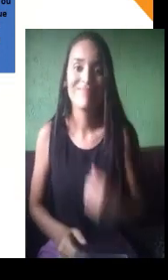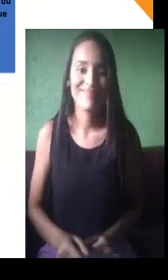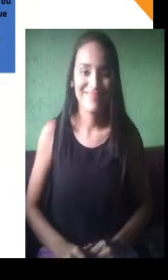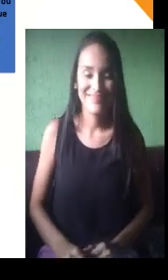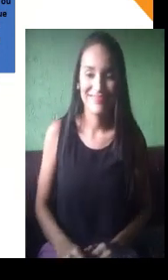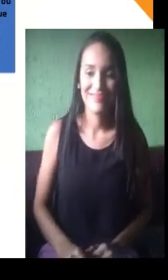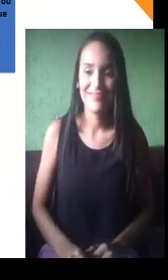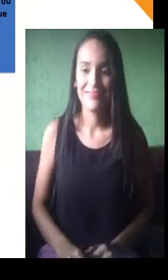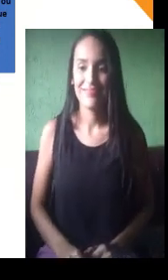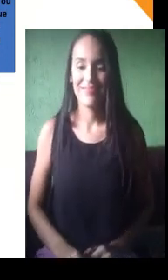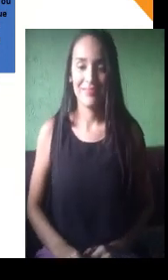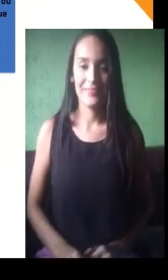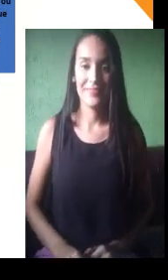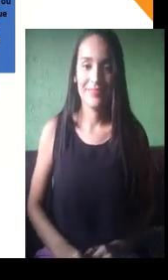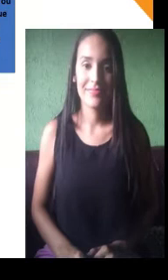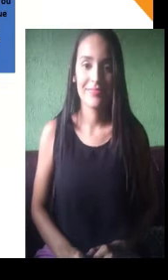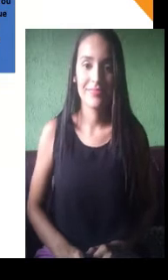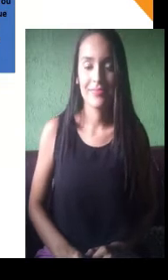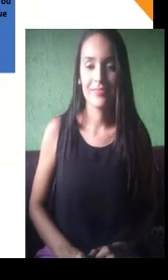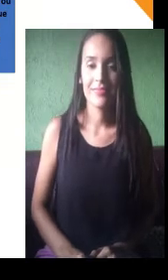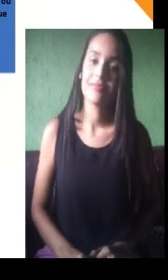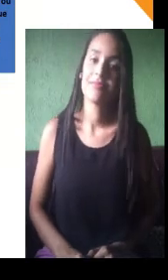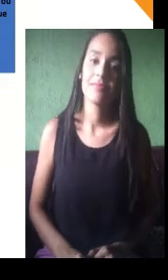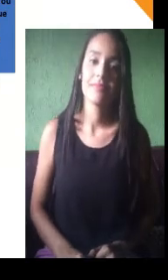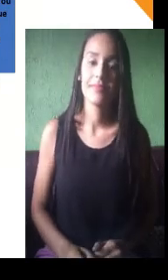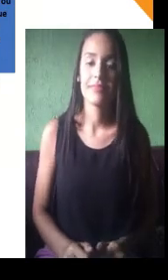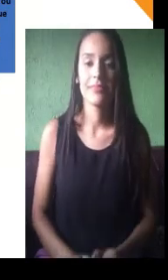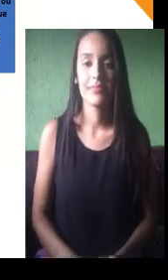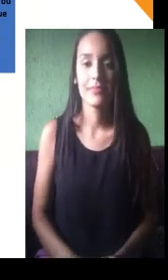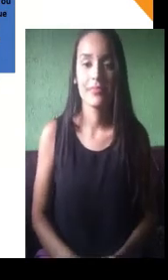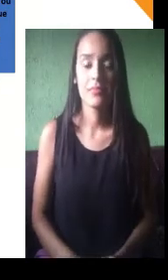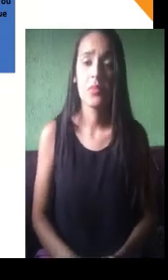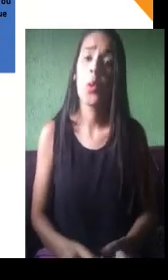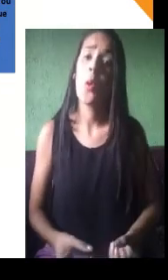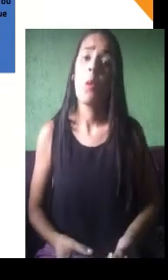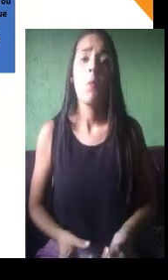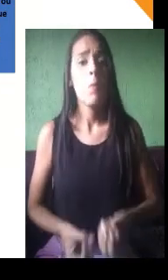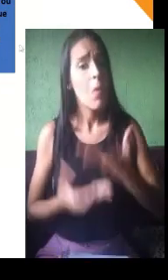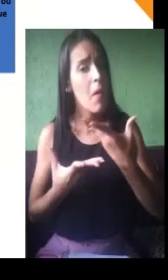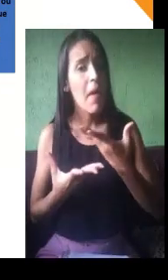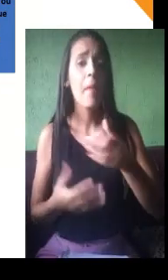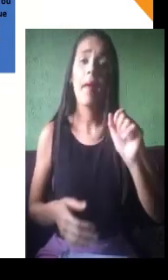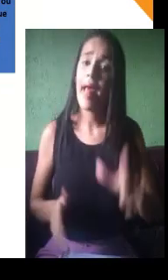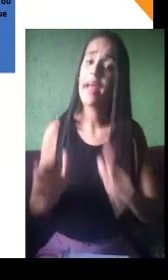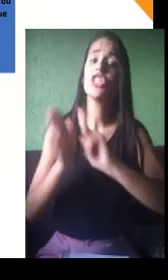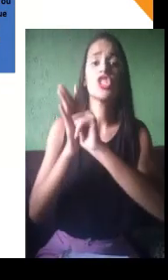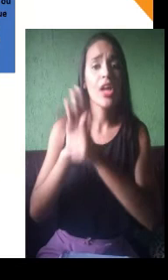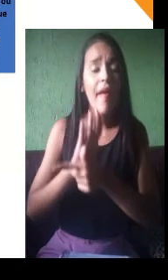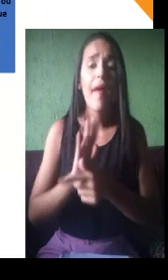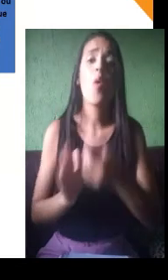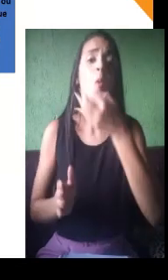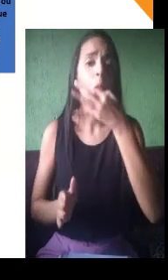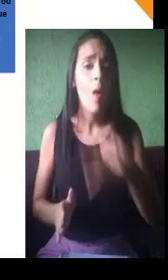argumentação, eles estão presentes, presentes no interior dos gêneros. Observem esse esqueminha aqui, que é parecido até com o